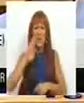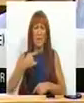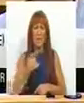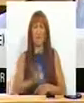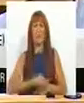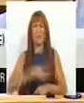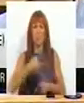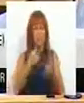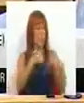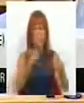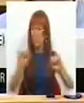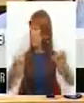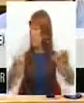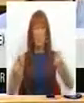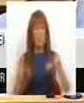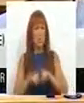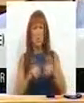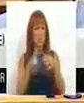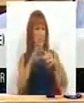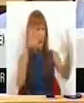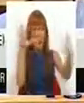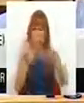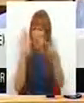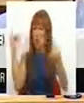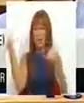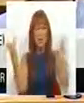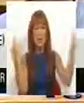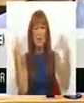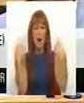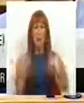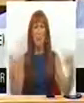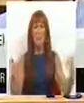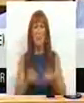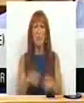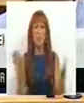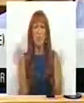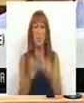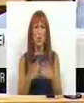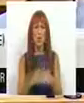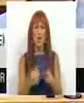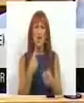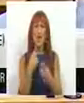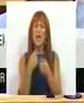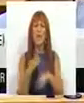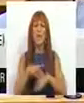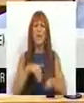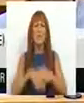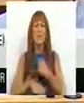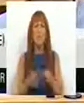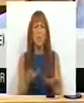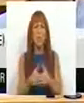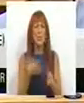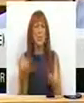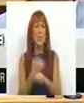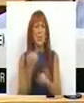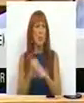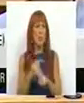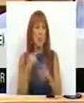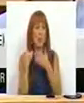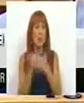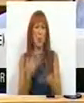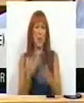que há muitas divergências, muitas discrepâncias entre as instituições. E o estudo, o inquérito que foi realizado pelo Grupo de Trabalho para